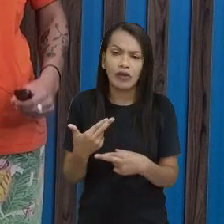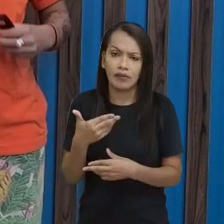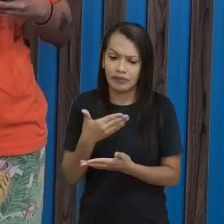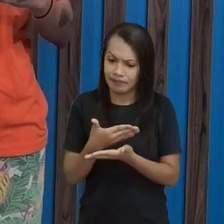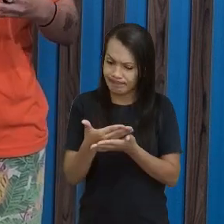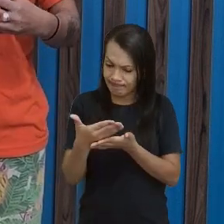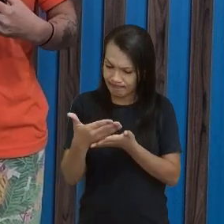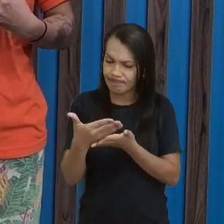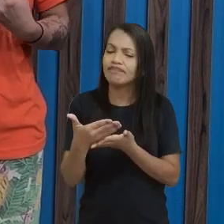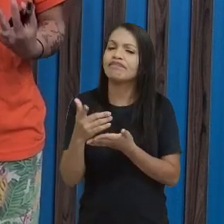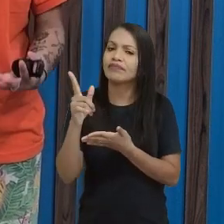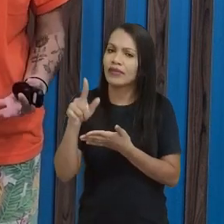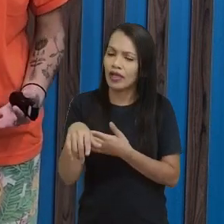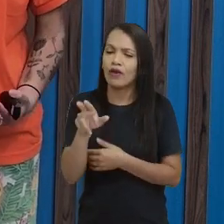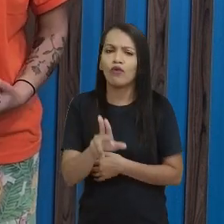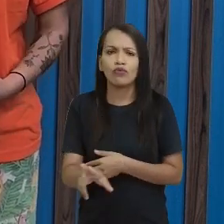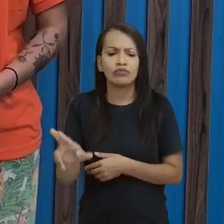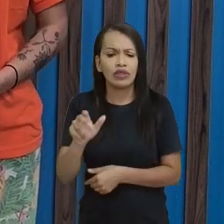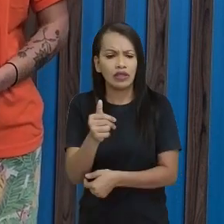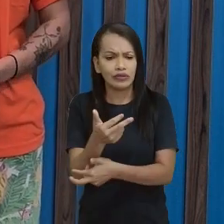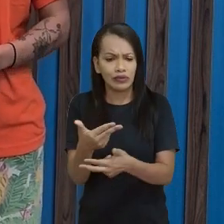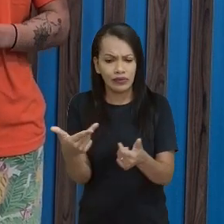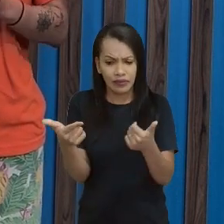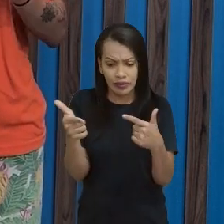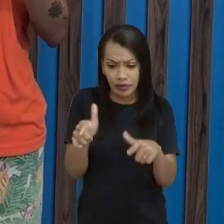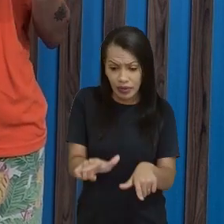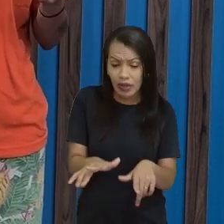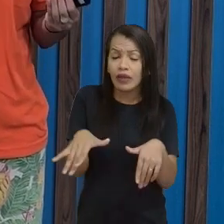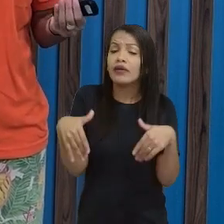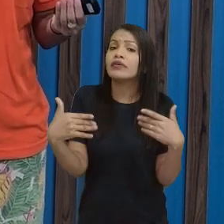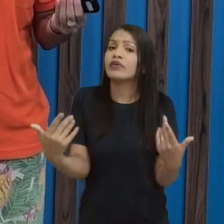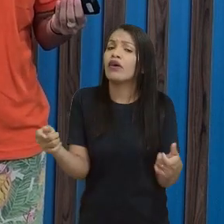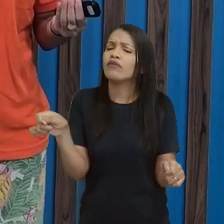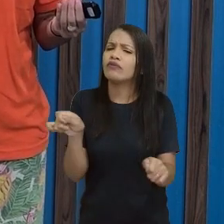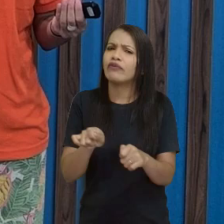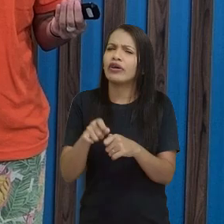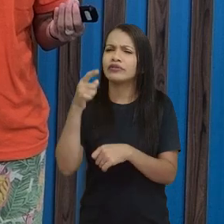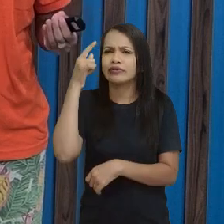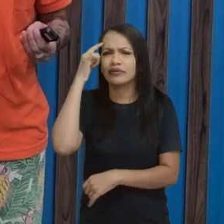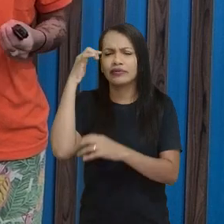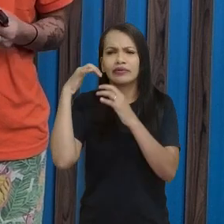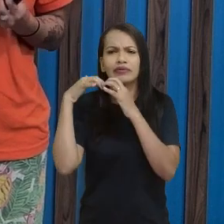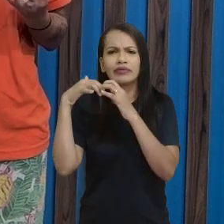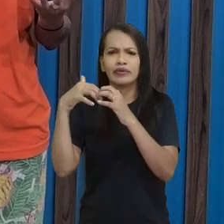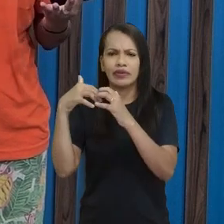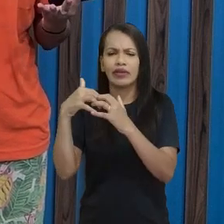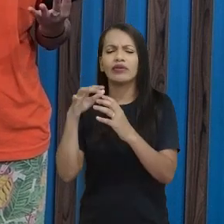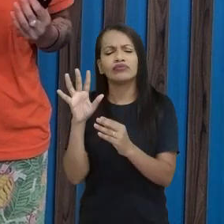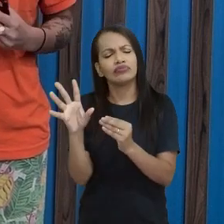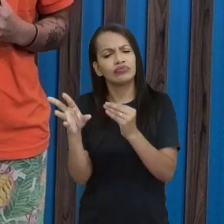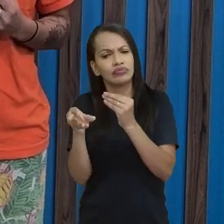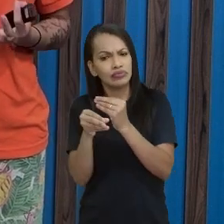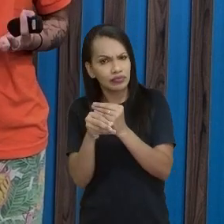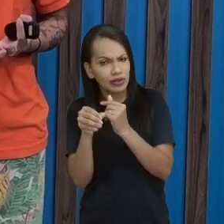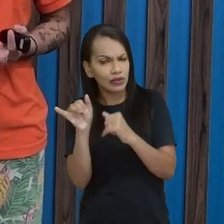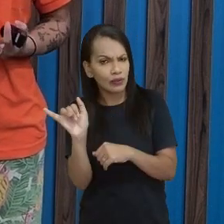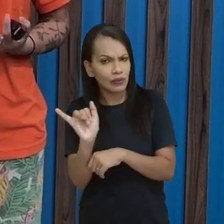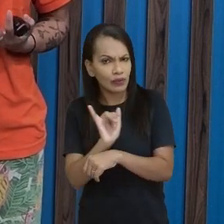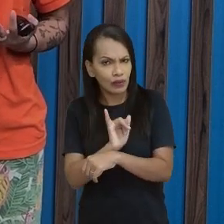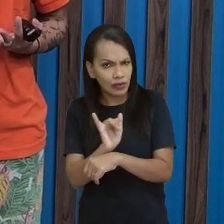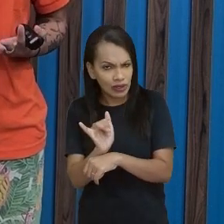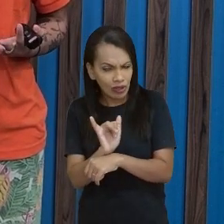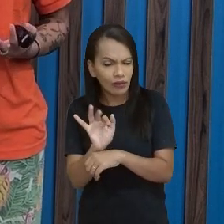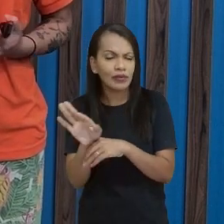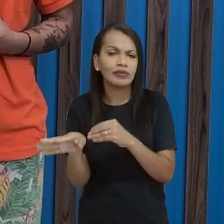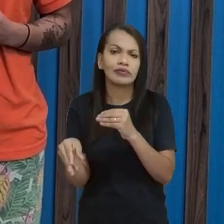reciclagem, né? Para a gente reutilizar. Então, façam essa reflexão aí, e comenta lá no YouTube, deixa